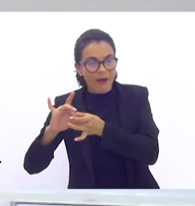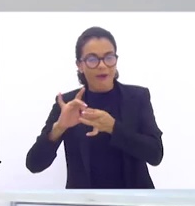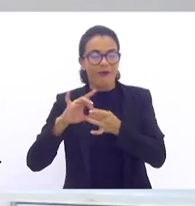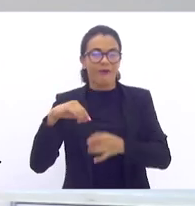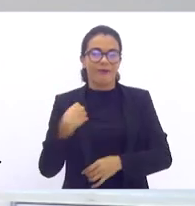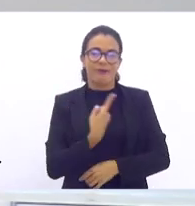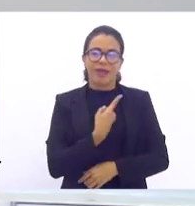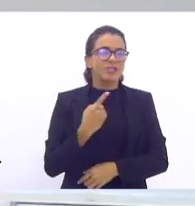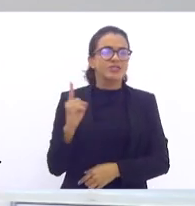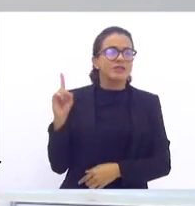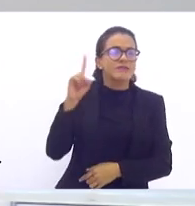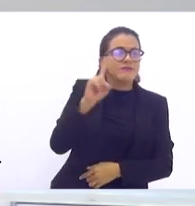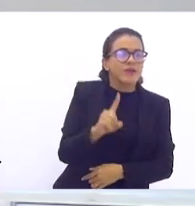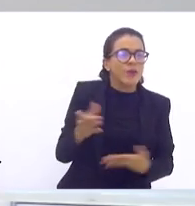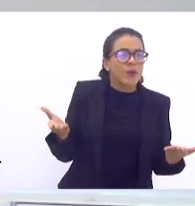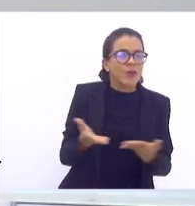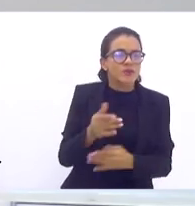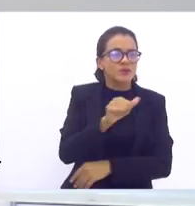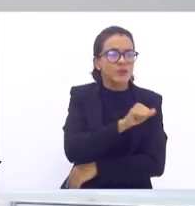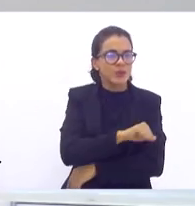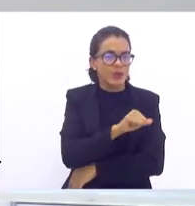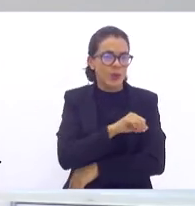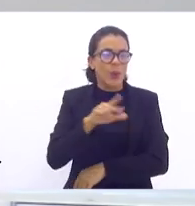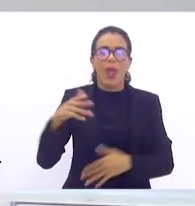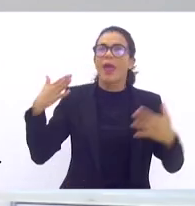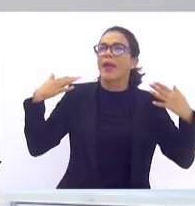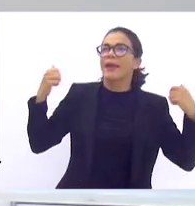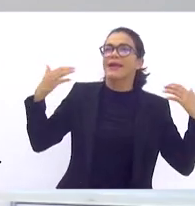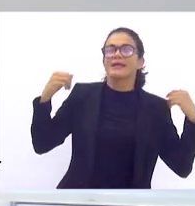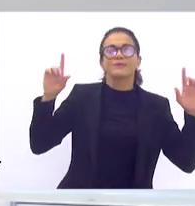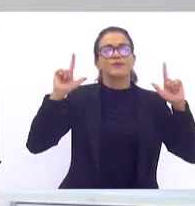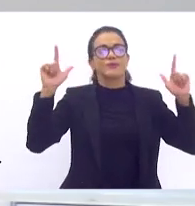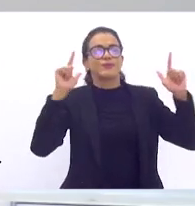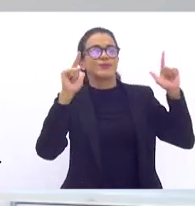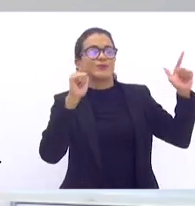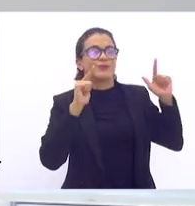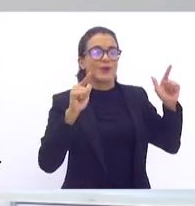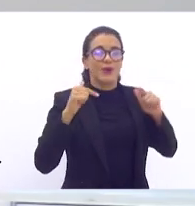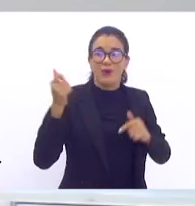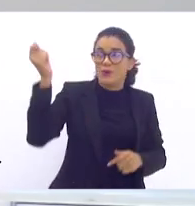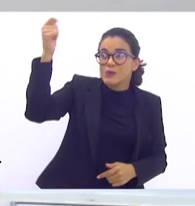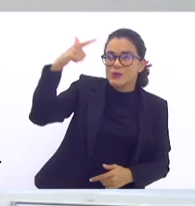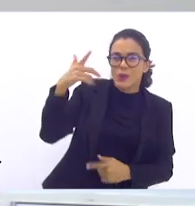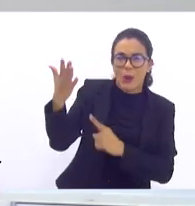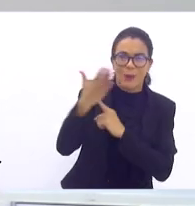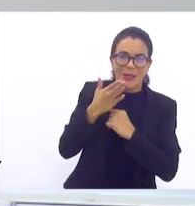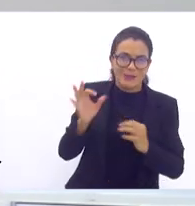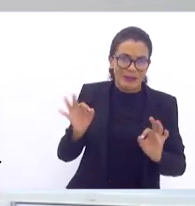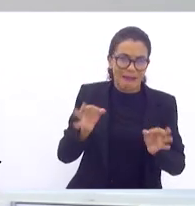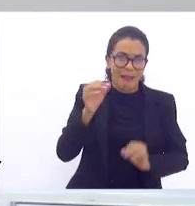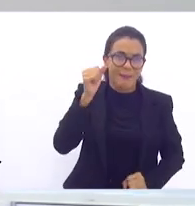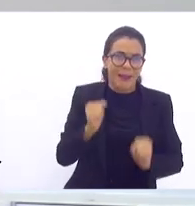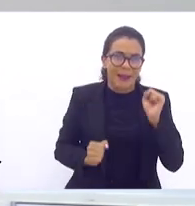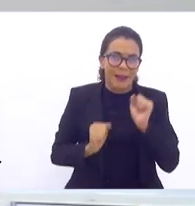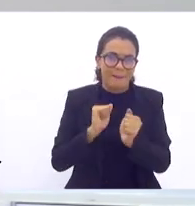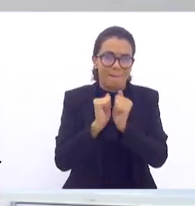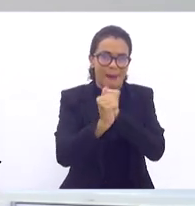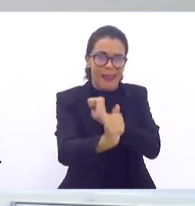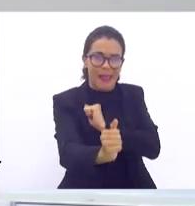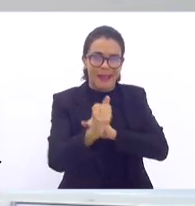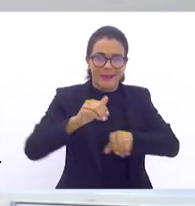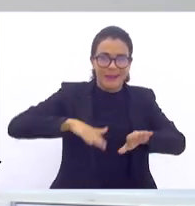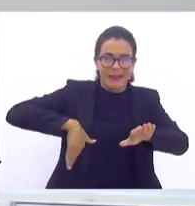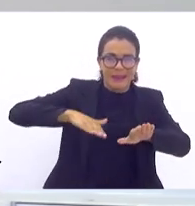a gente vem fazer aqui no Rio de Janeiro hoje não é passear não é até porque nenhum sol já ajudou muito de manhã para correr na praia mas